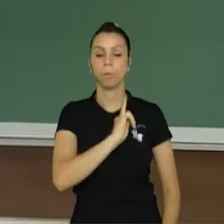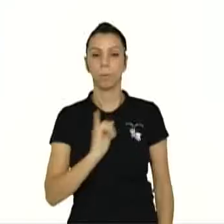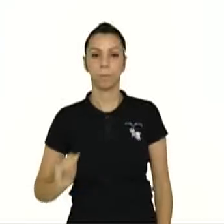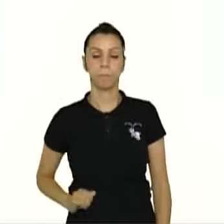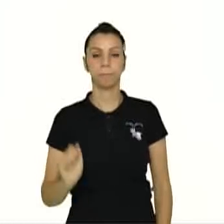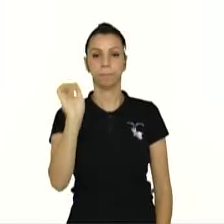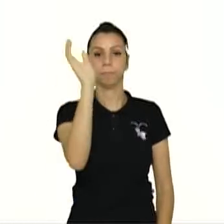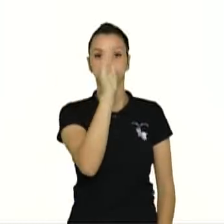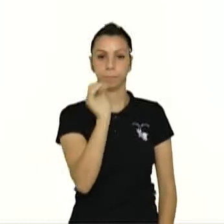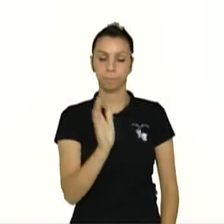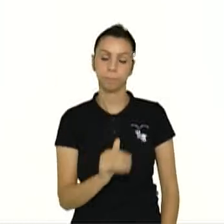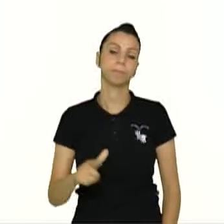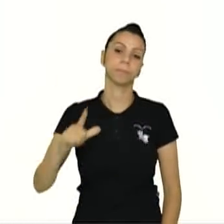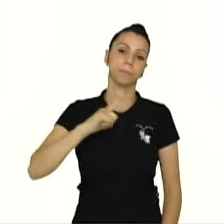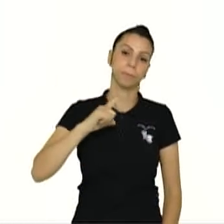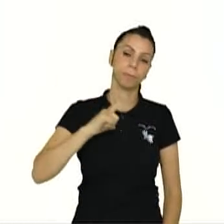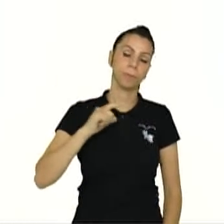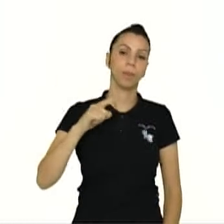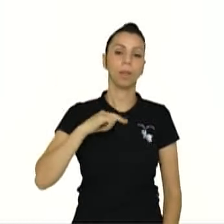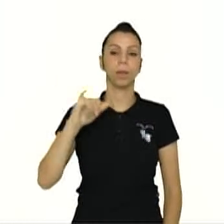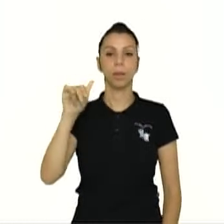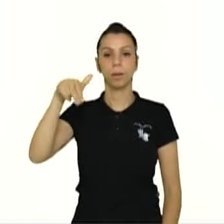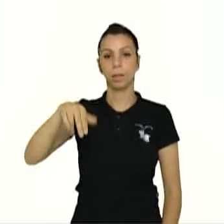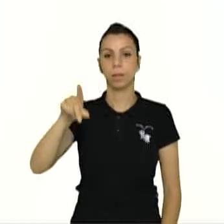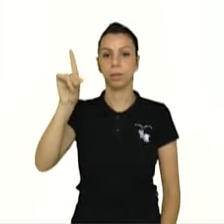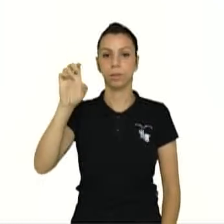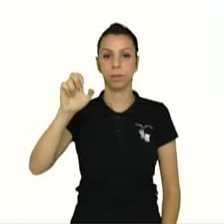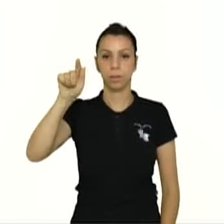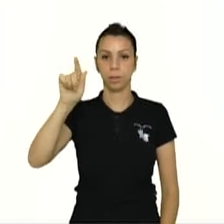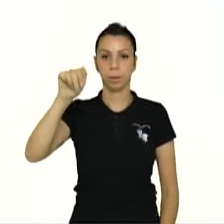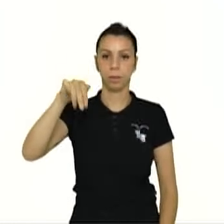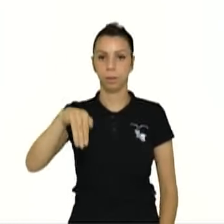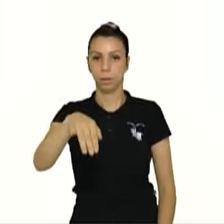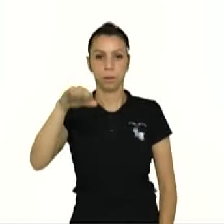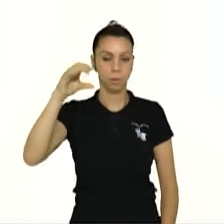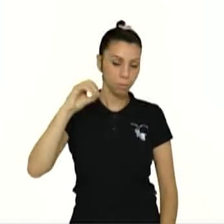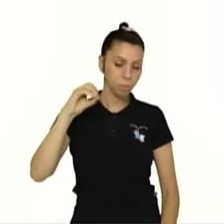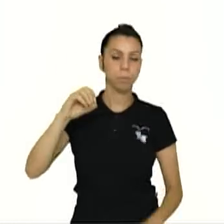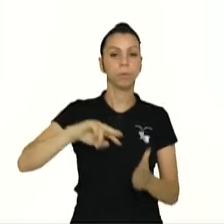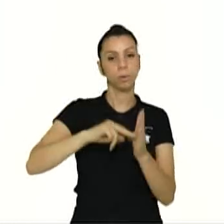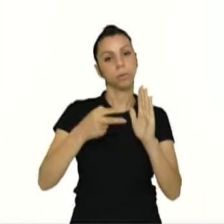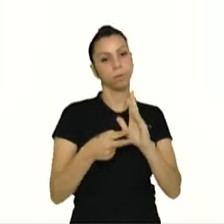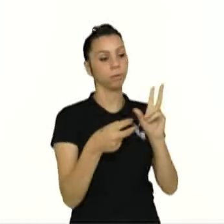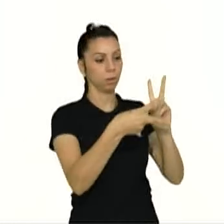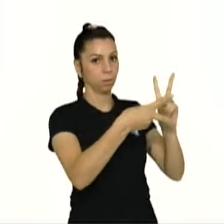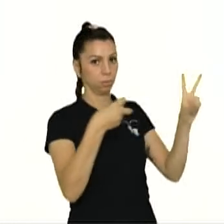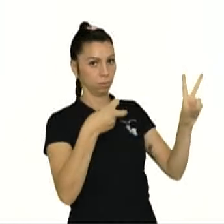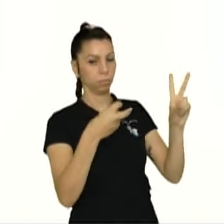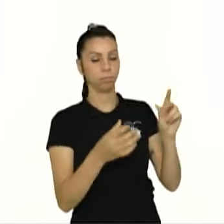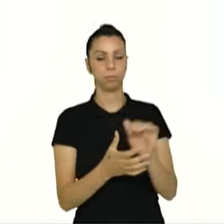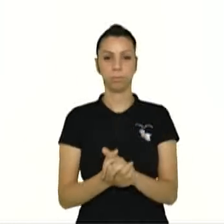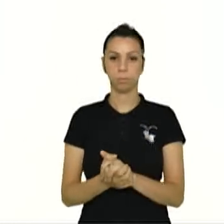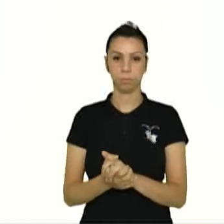Brasileiro, nós temos o indigenismo no Brasil Império, ou seja, essa questão indígena, e